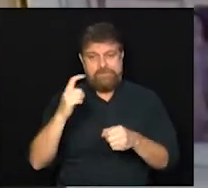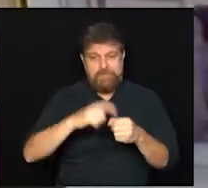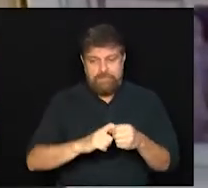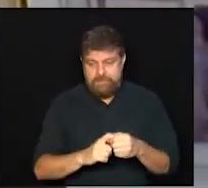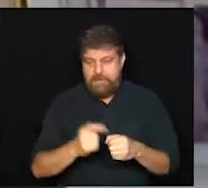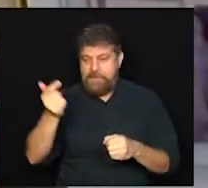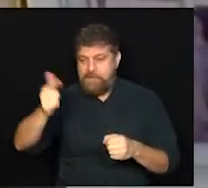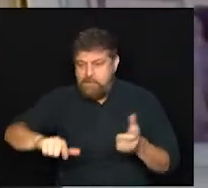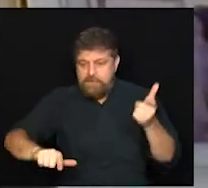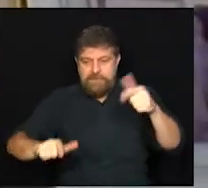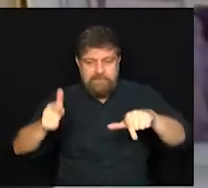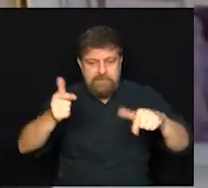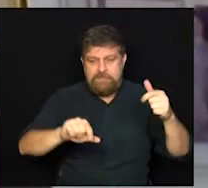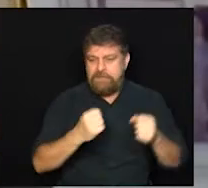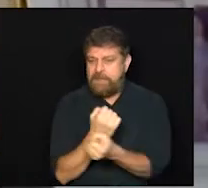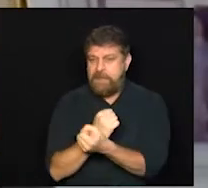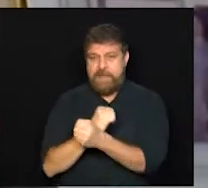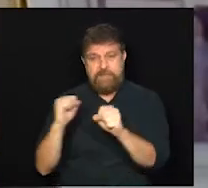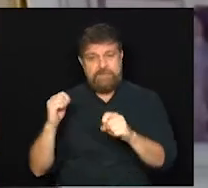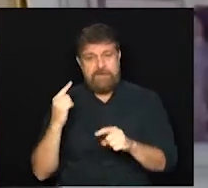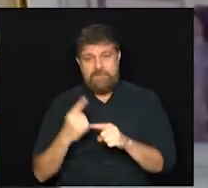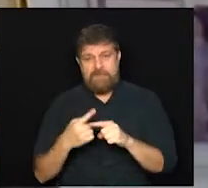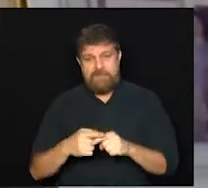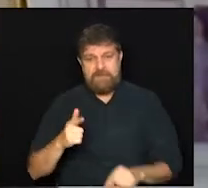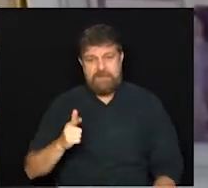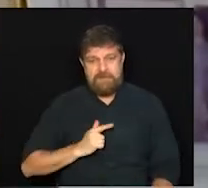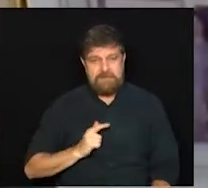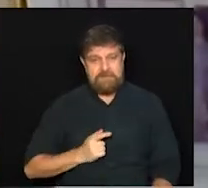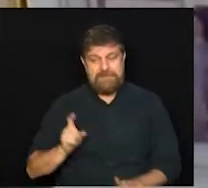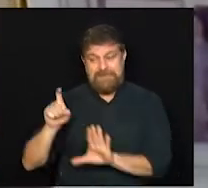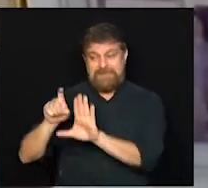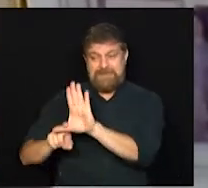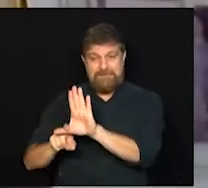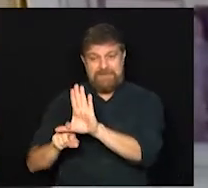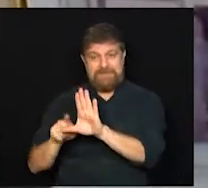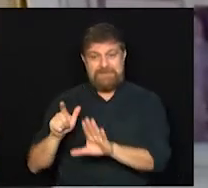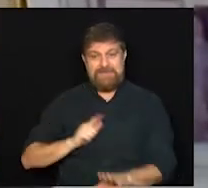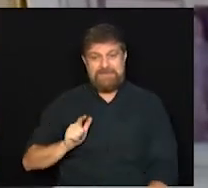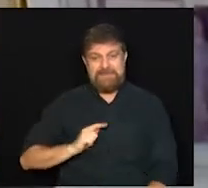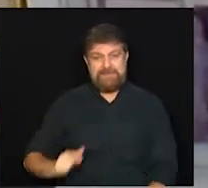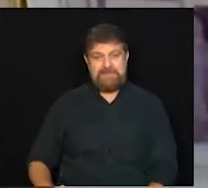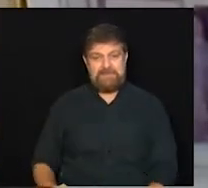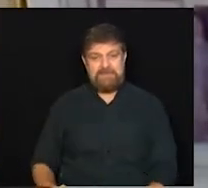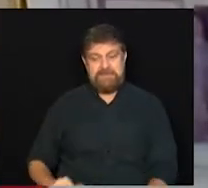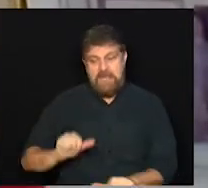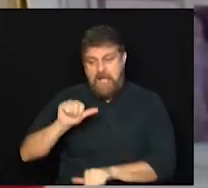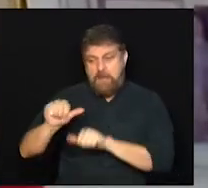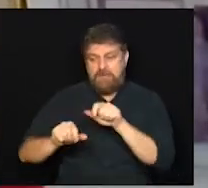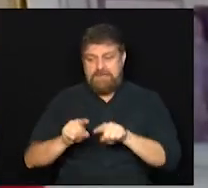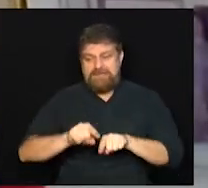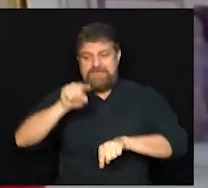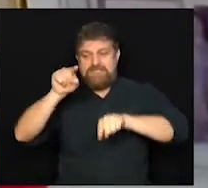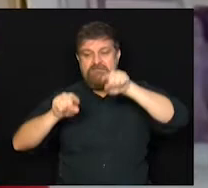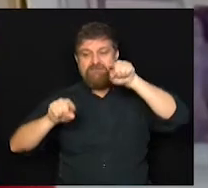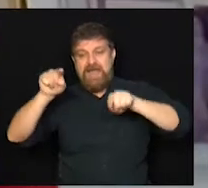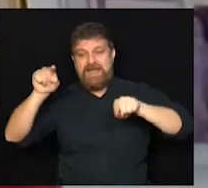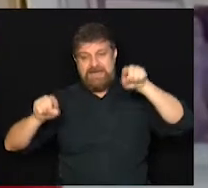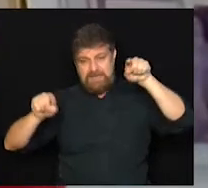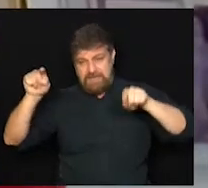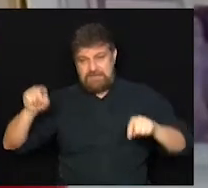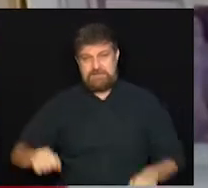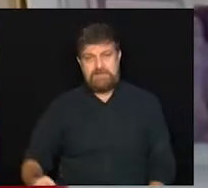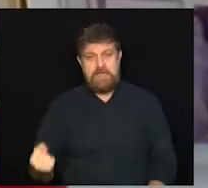previsto, porque as ondas elas são dependentes da mudança de variantes e do número de